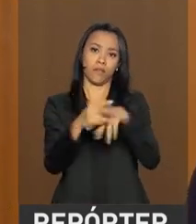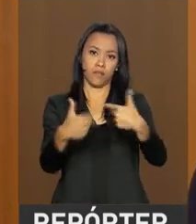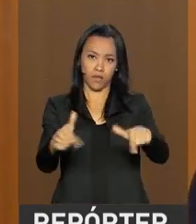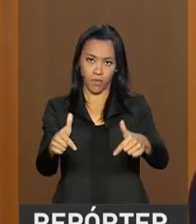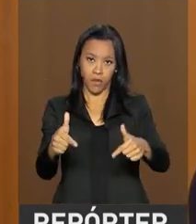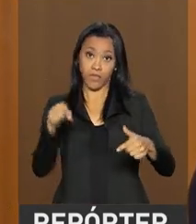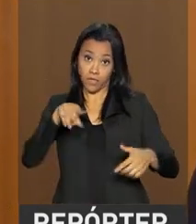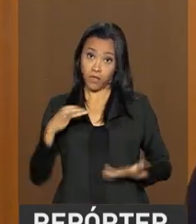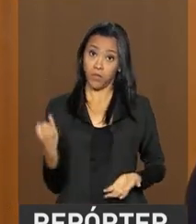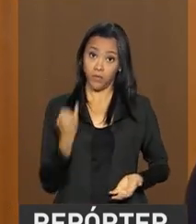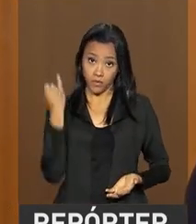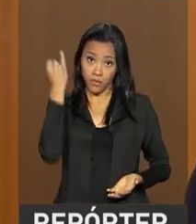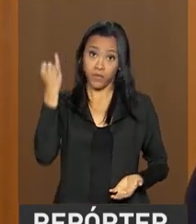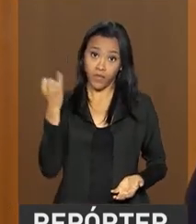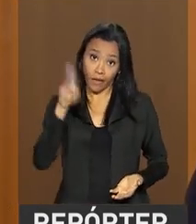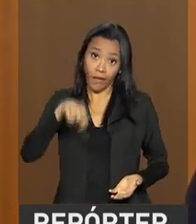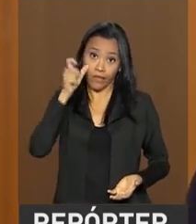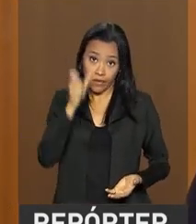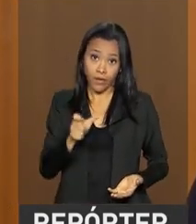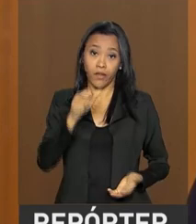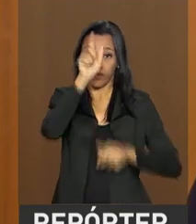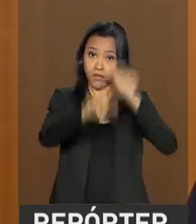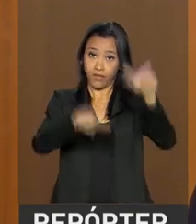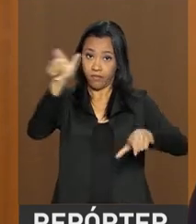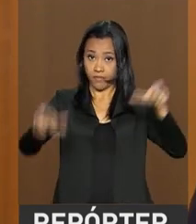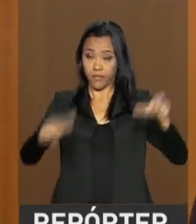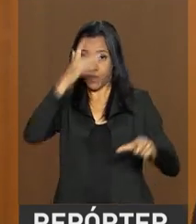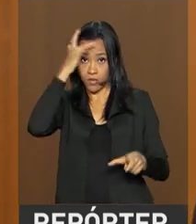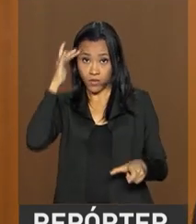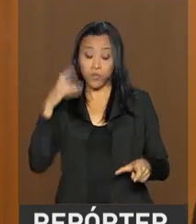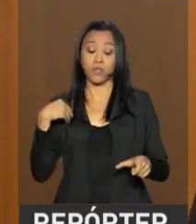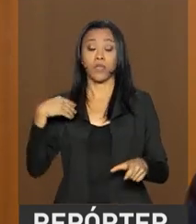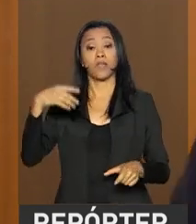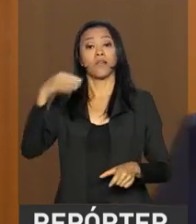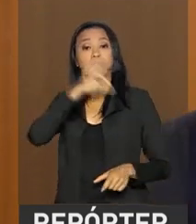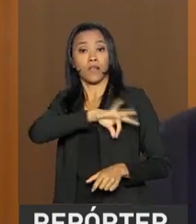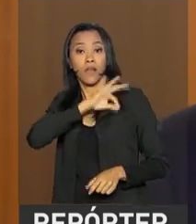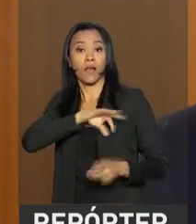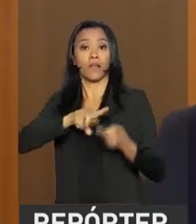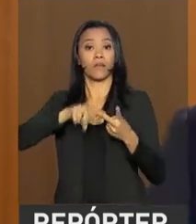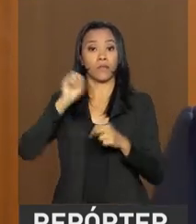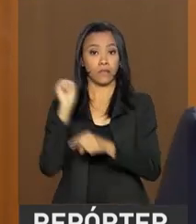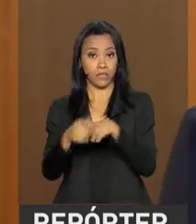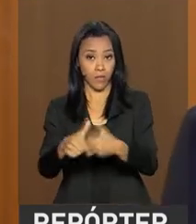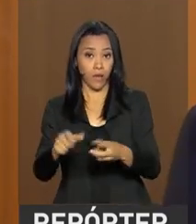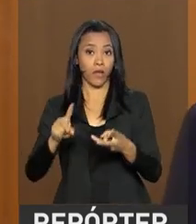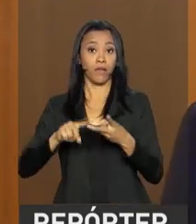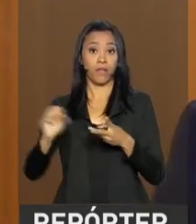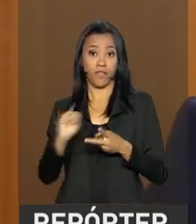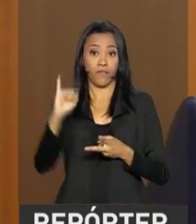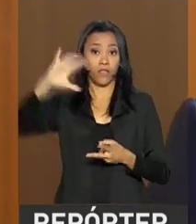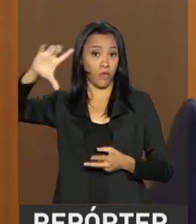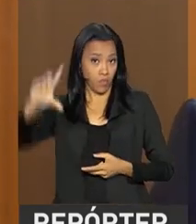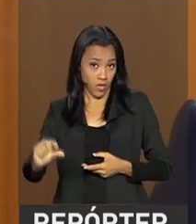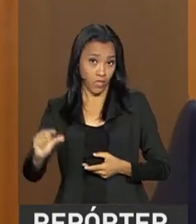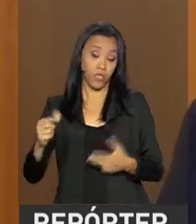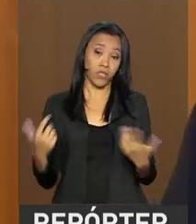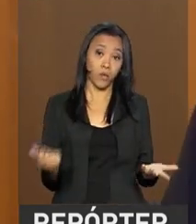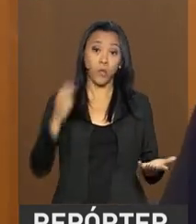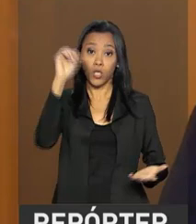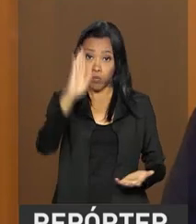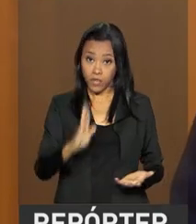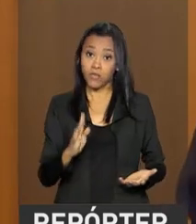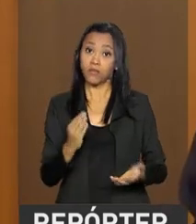o que interessa para as pessoas emprego e salário lação baixo e o brasil está criando